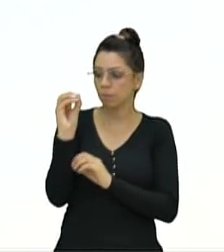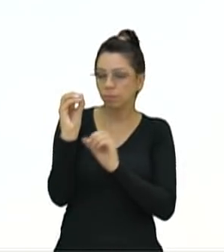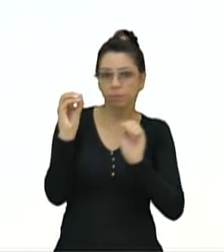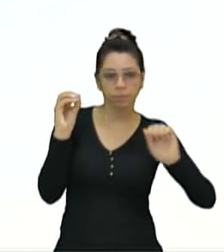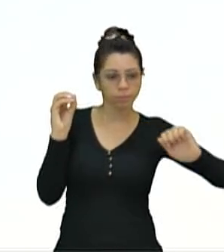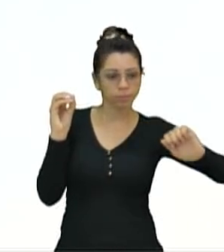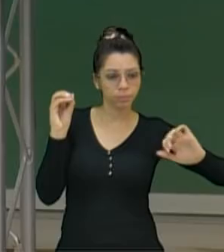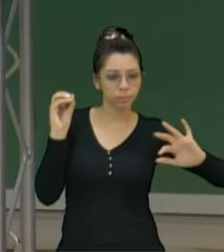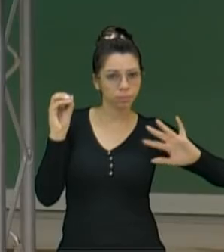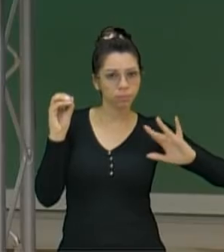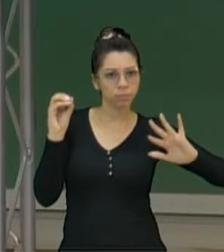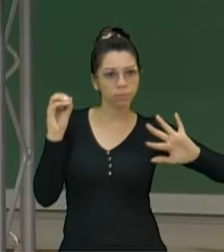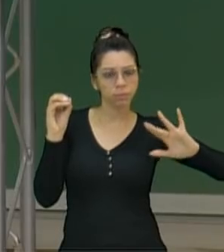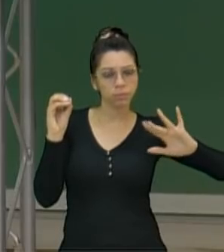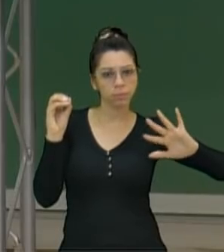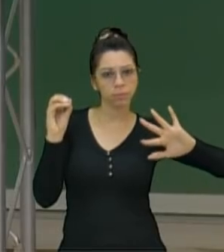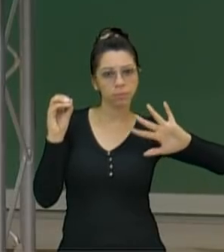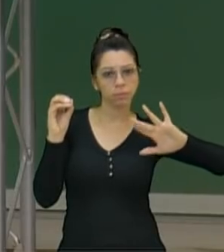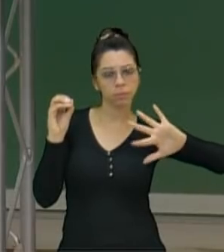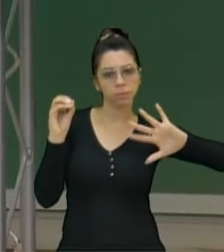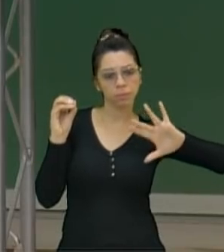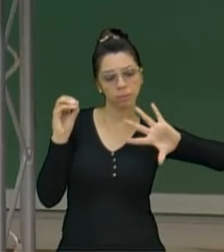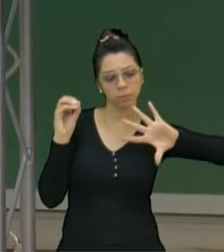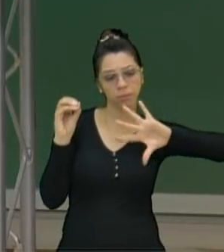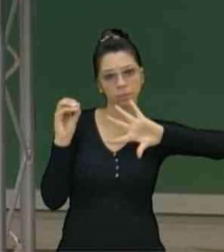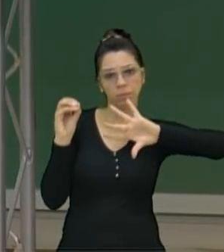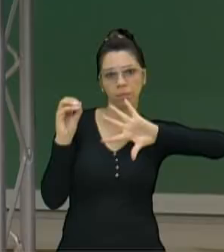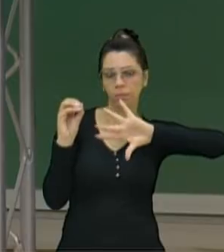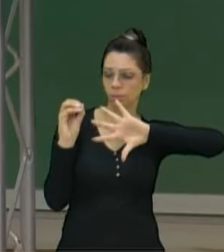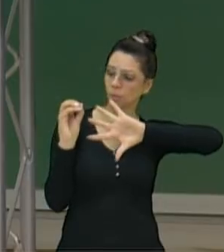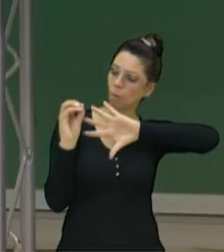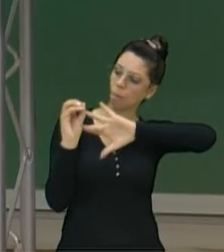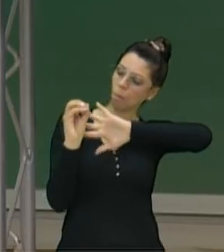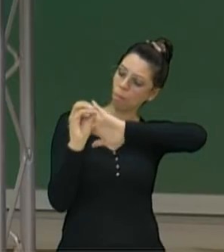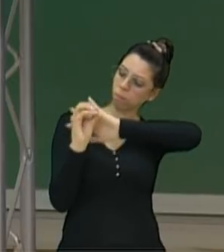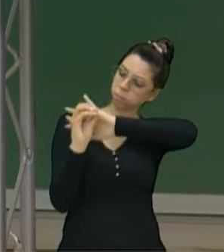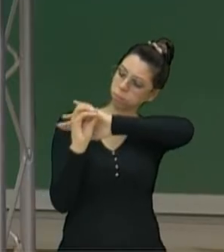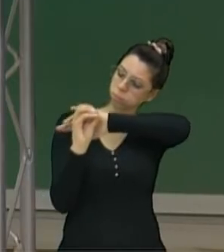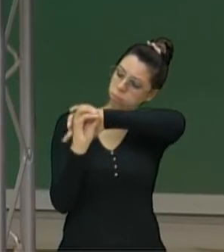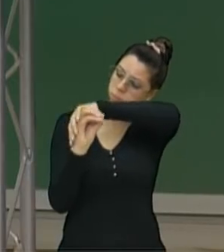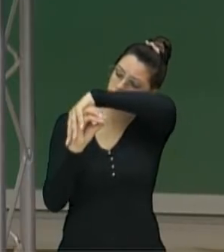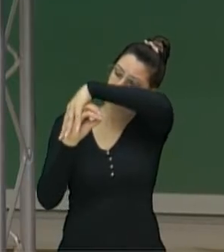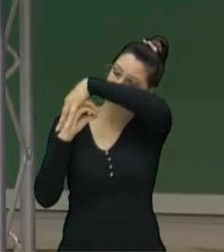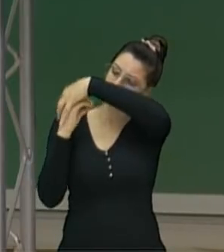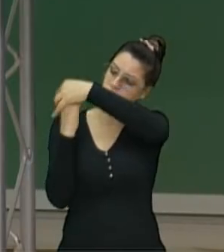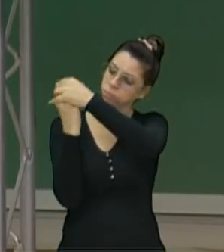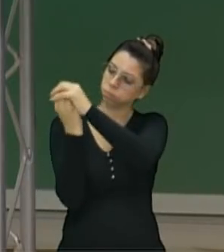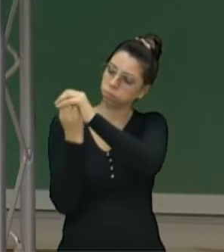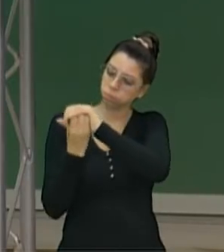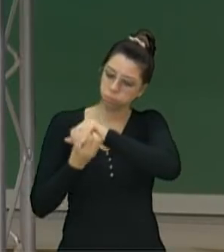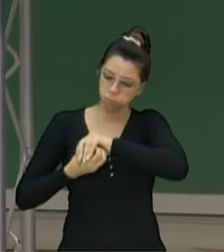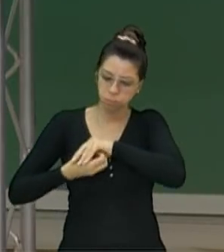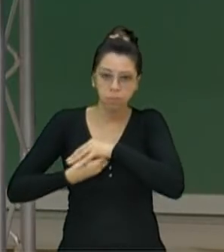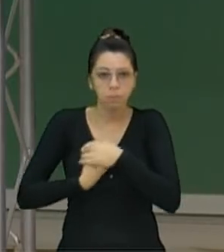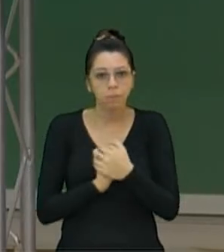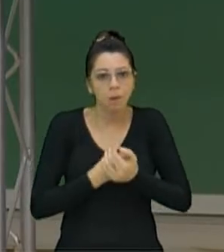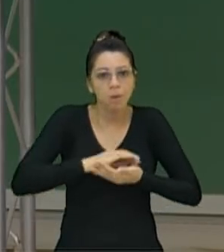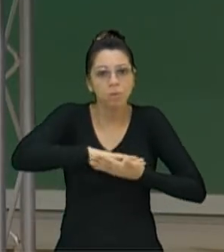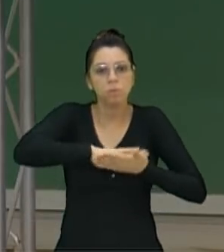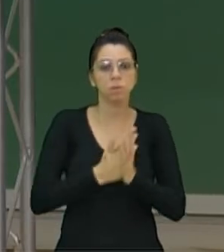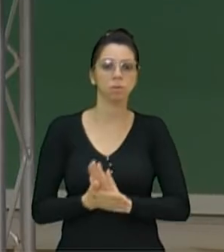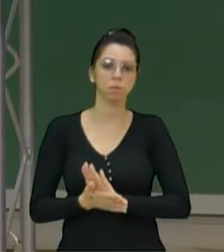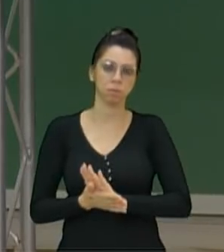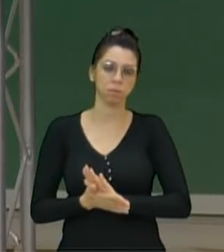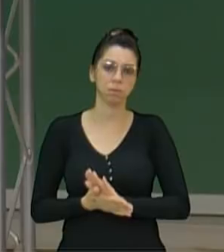corpo estranho, daquela bactéria, vão englobar, como se fosse engolir. E vão soltar produtos ali que vão